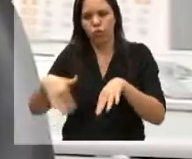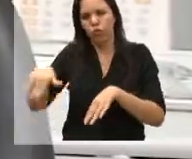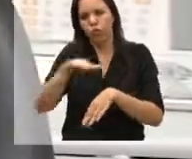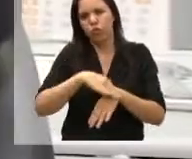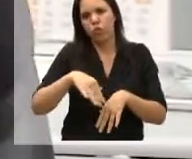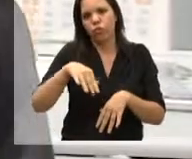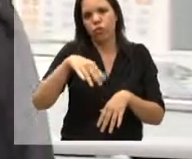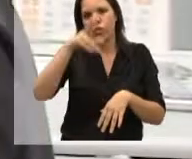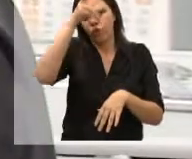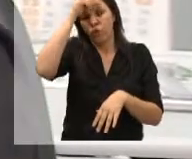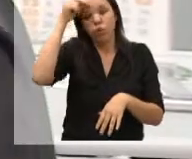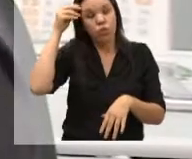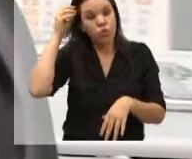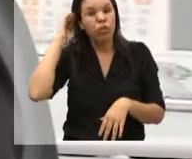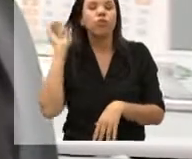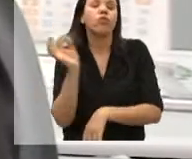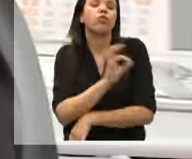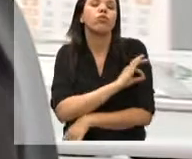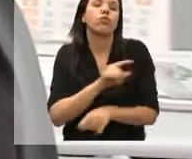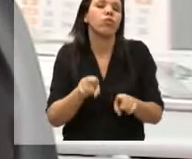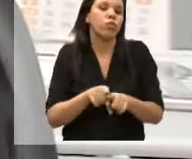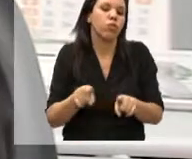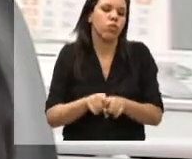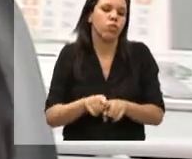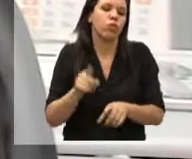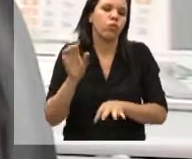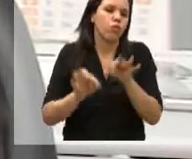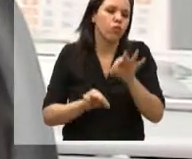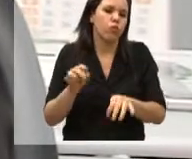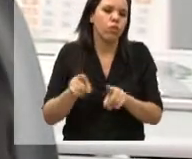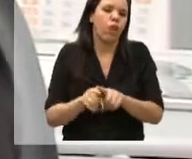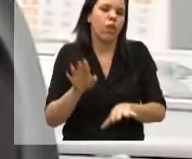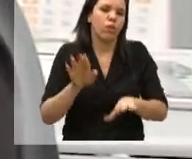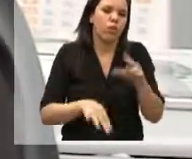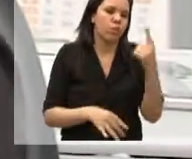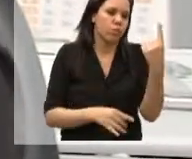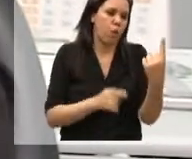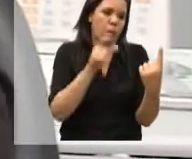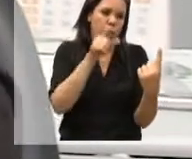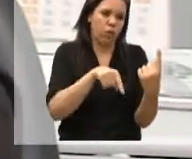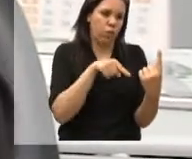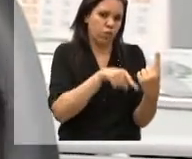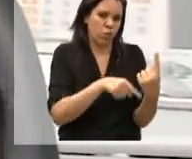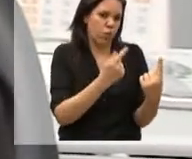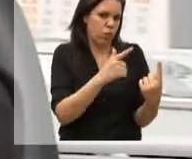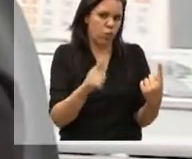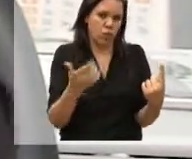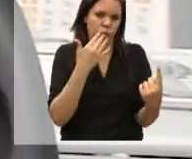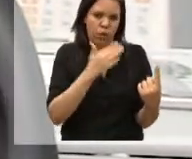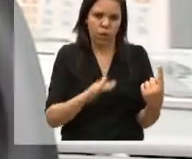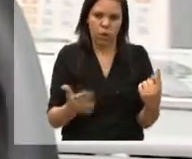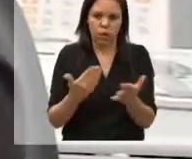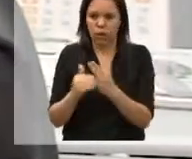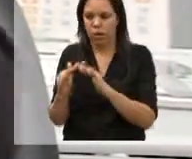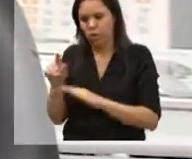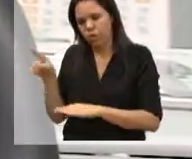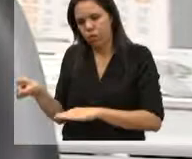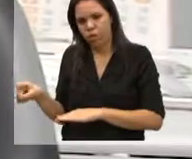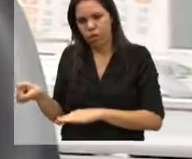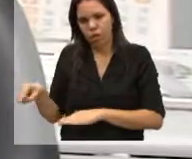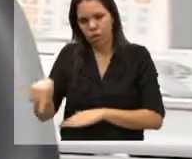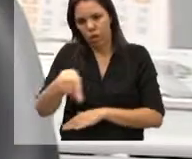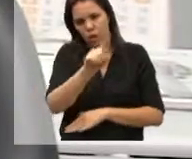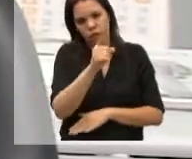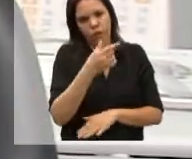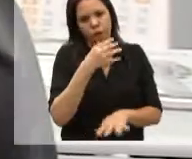junto com o executivo? Junto com o executivo e junto também com o judiciário, porque às vezes uma pessoa Uma mãe que não tem uma criança na escola, ela vai